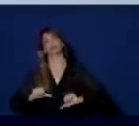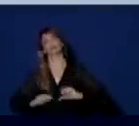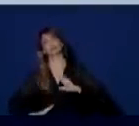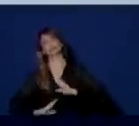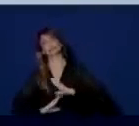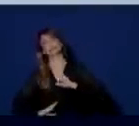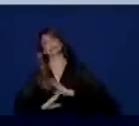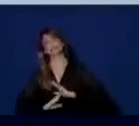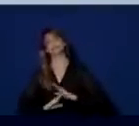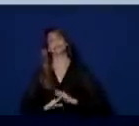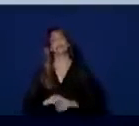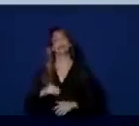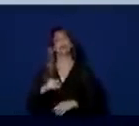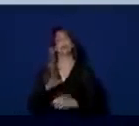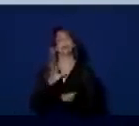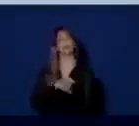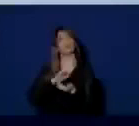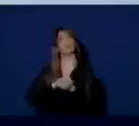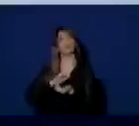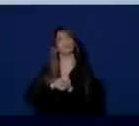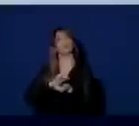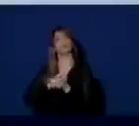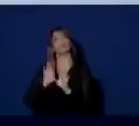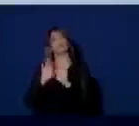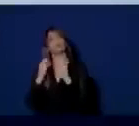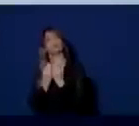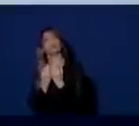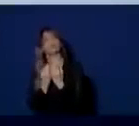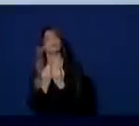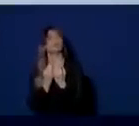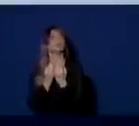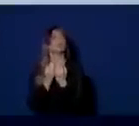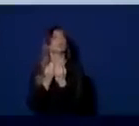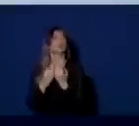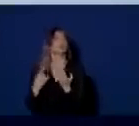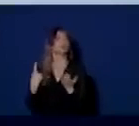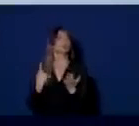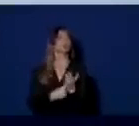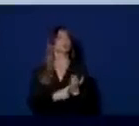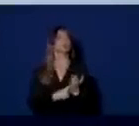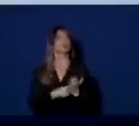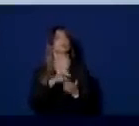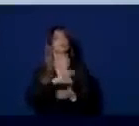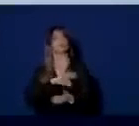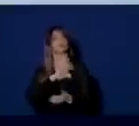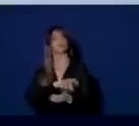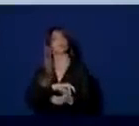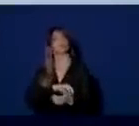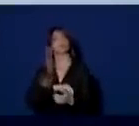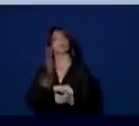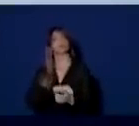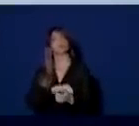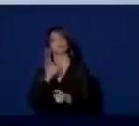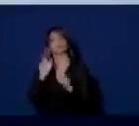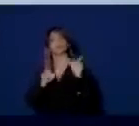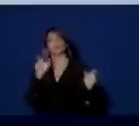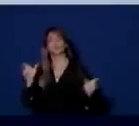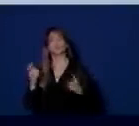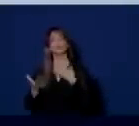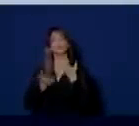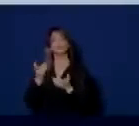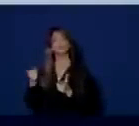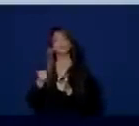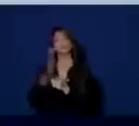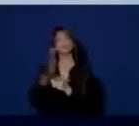da poupança das famílias, né? O comprometimento da renda das pessoas, né? O serviço da dívida em